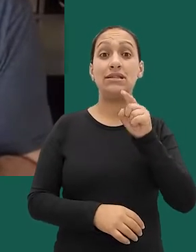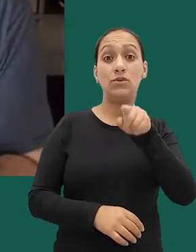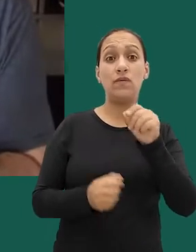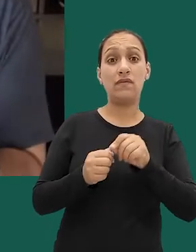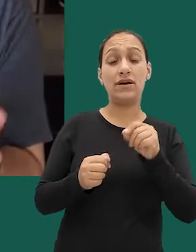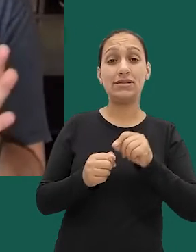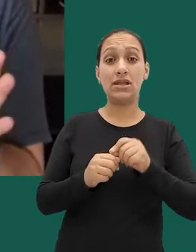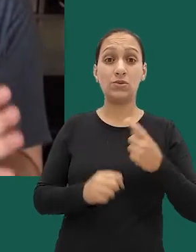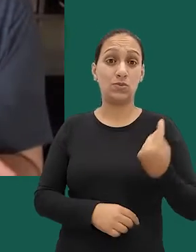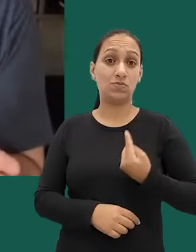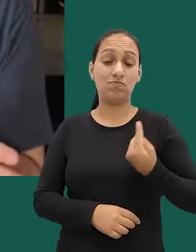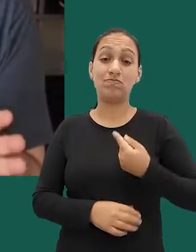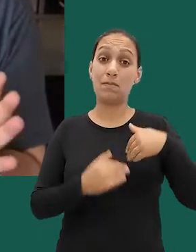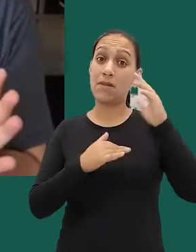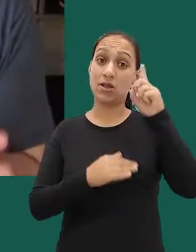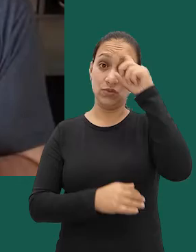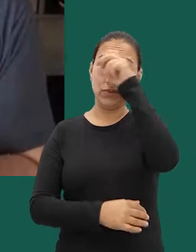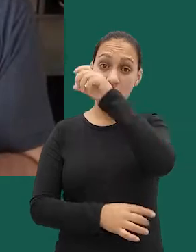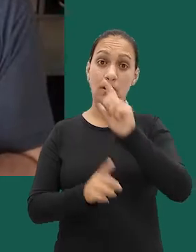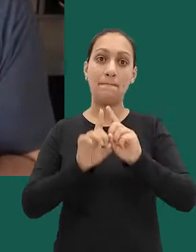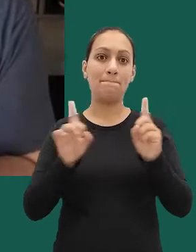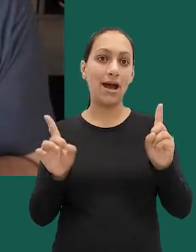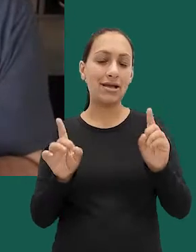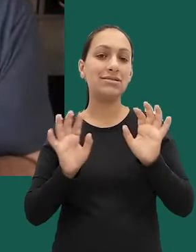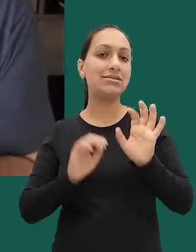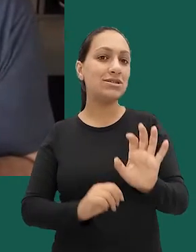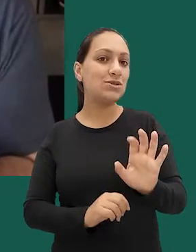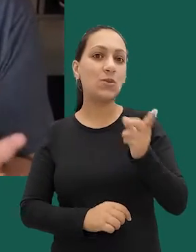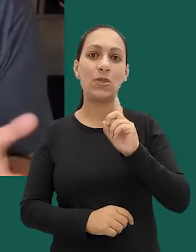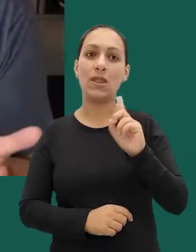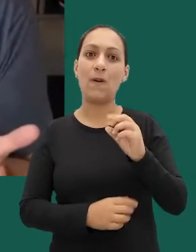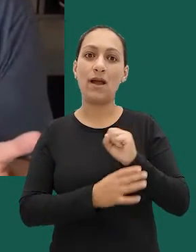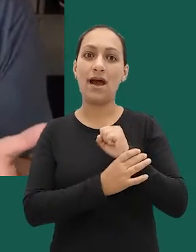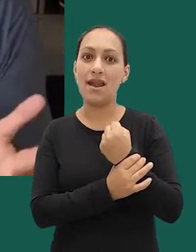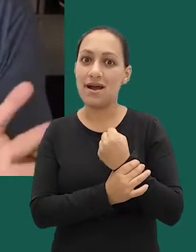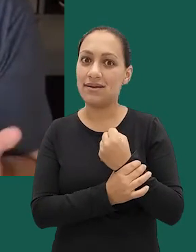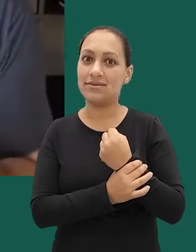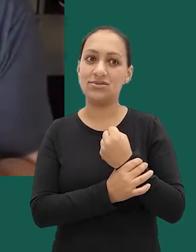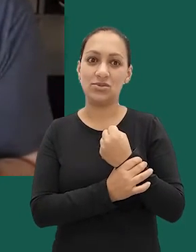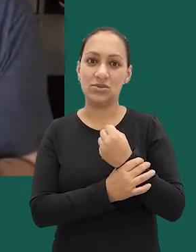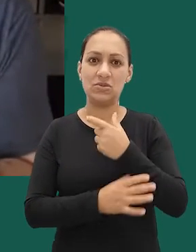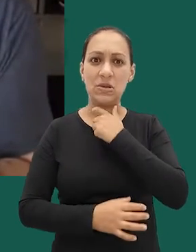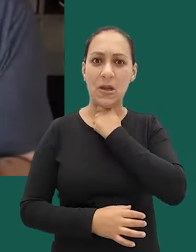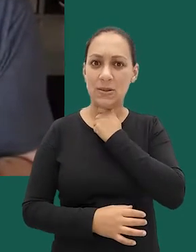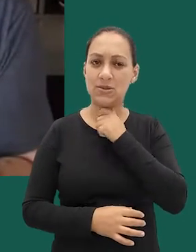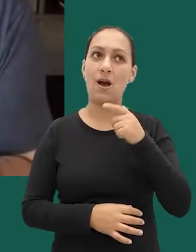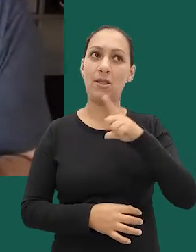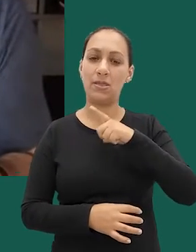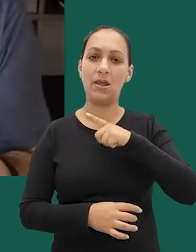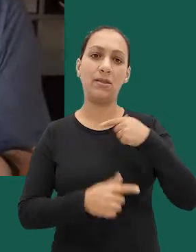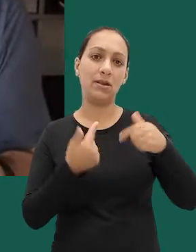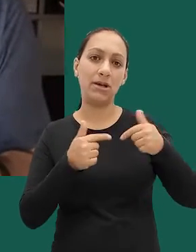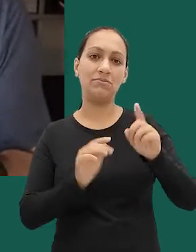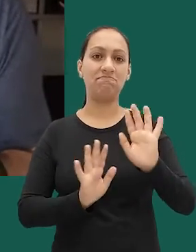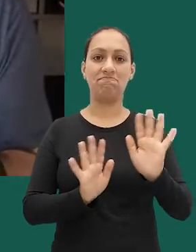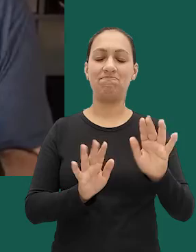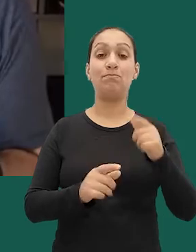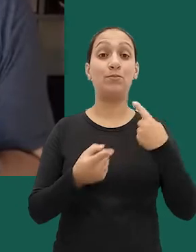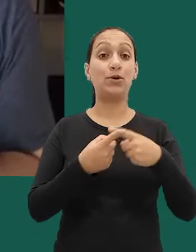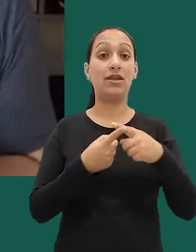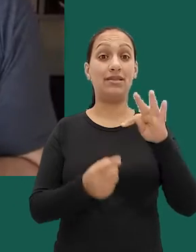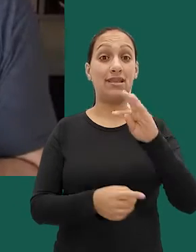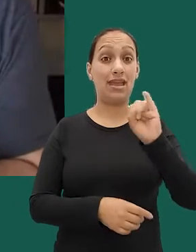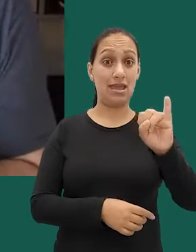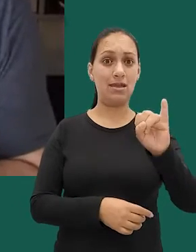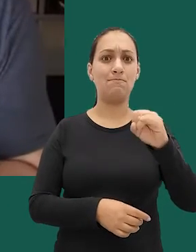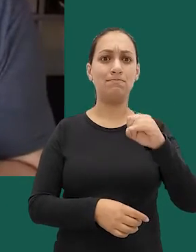mais difícil. Mas isso não garante que todo mundo vai ter um emprego. O mercado de TI é aquecido? Super,